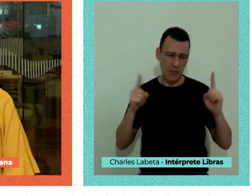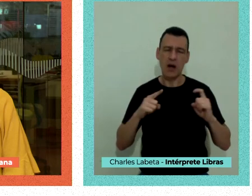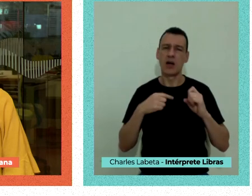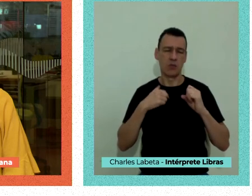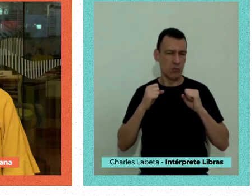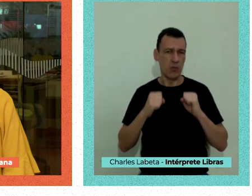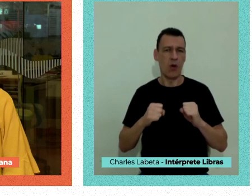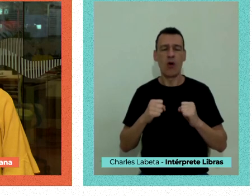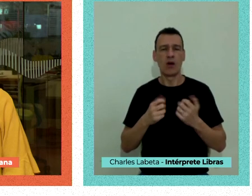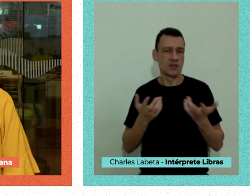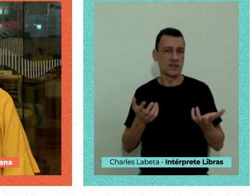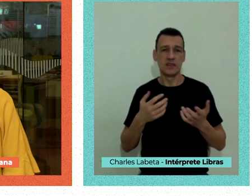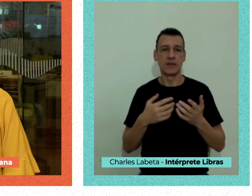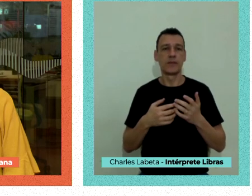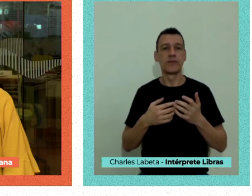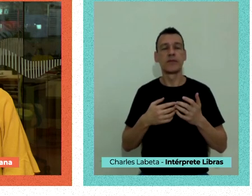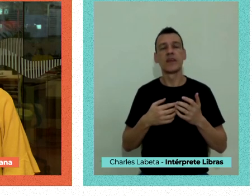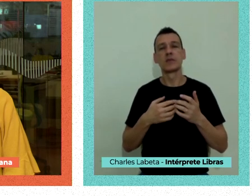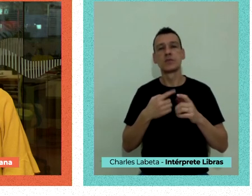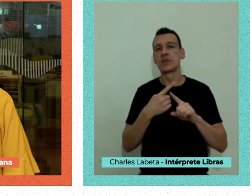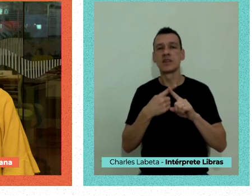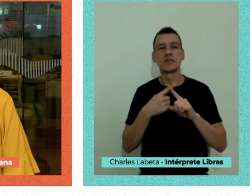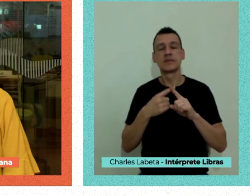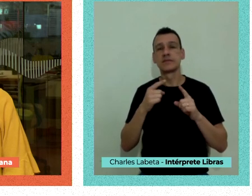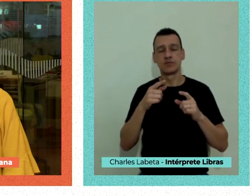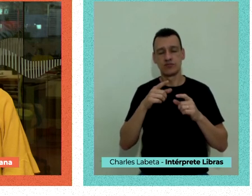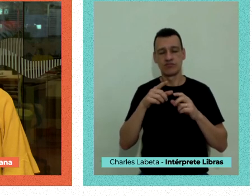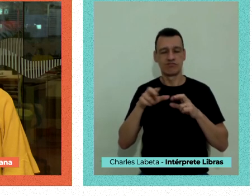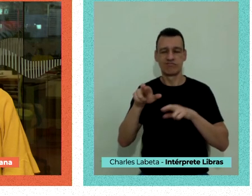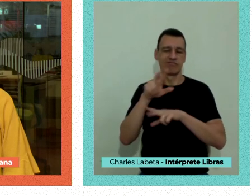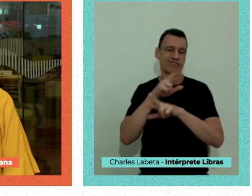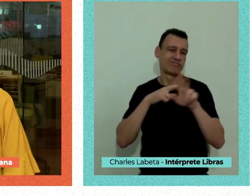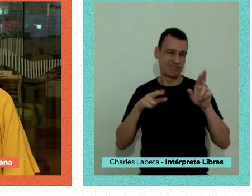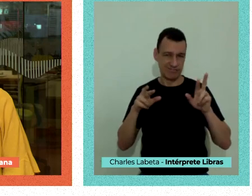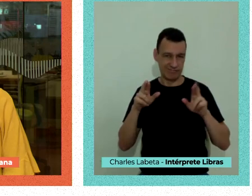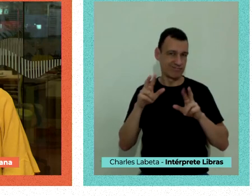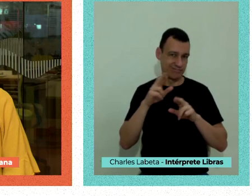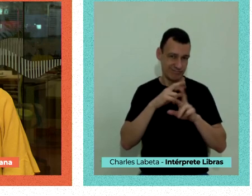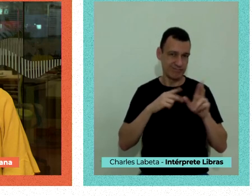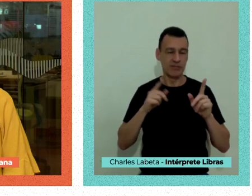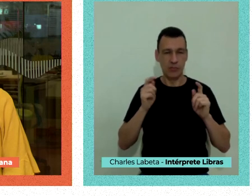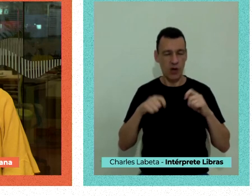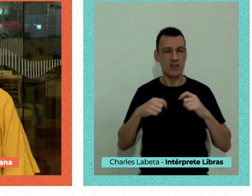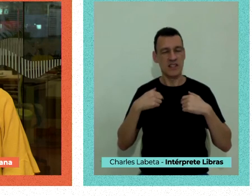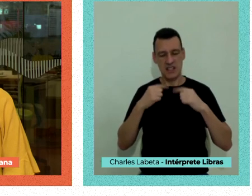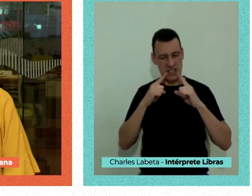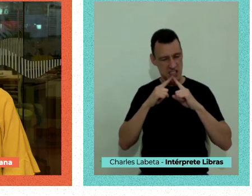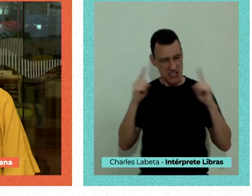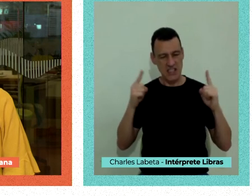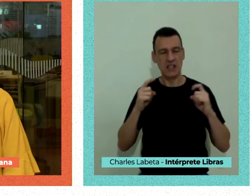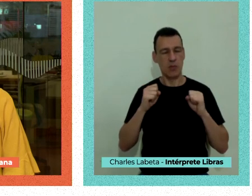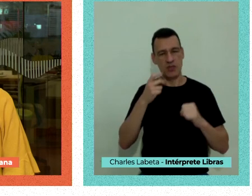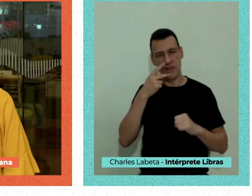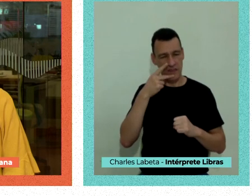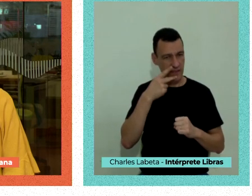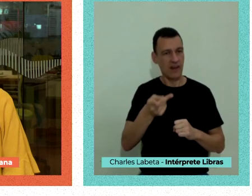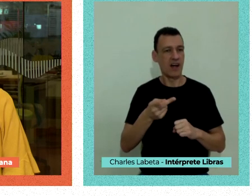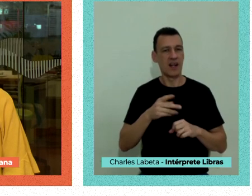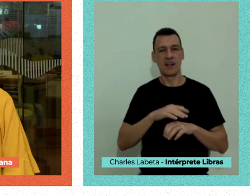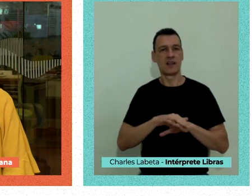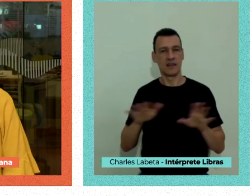grupos indígenas e afro-brasileiros, afrodescendentes, ter a possibilidade de falar, de ter as suas